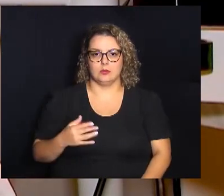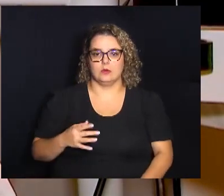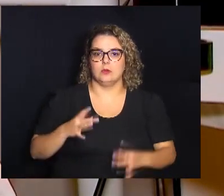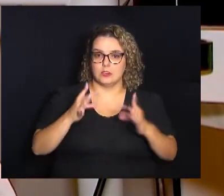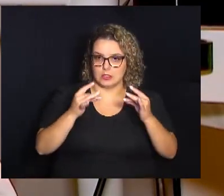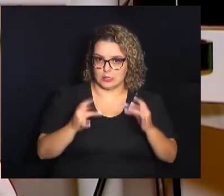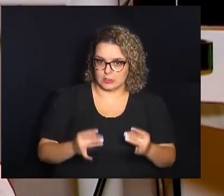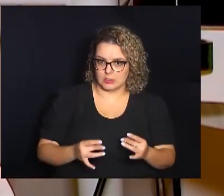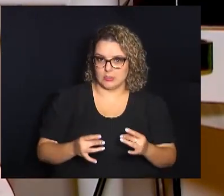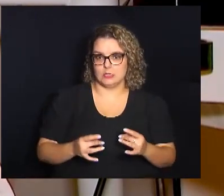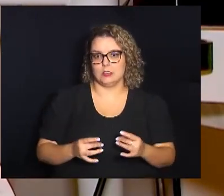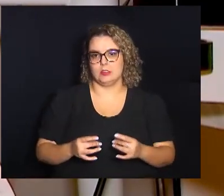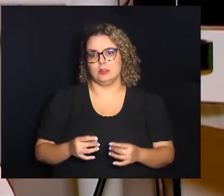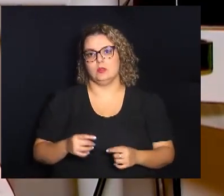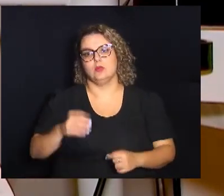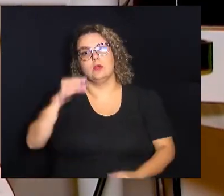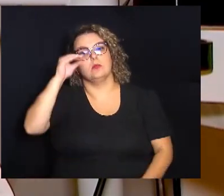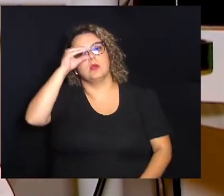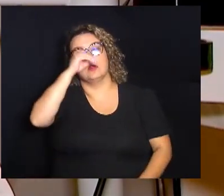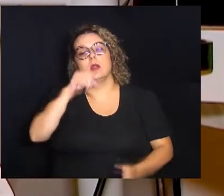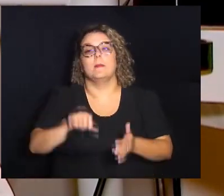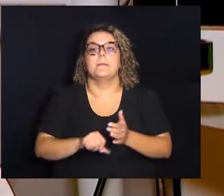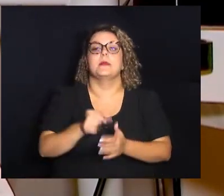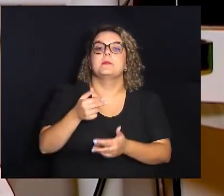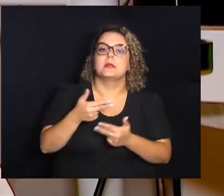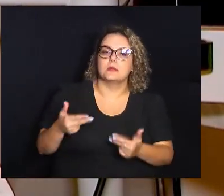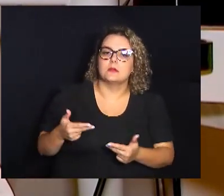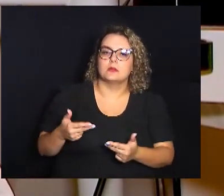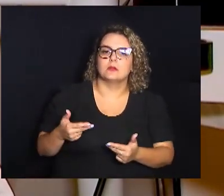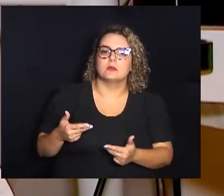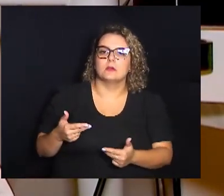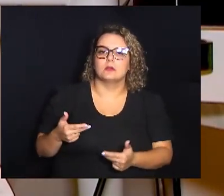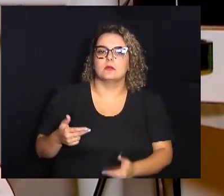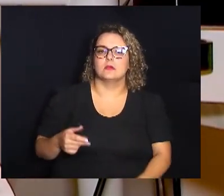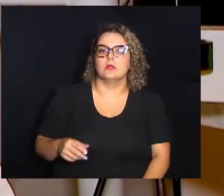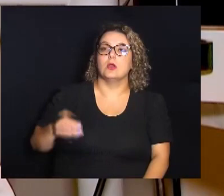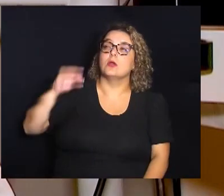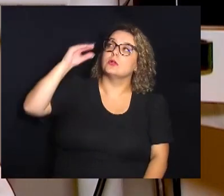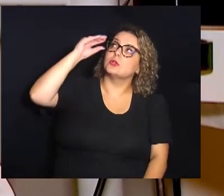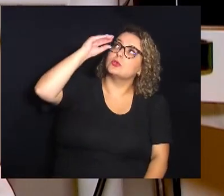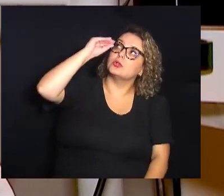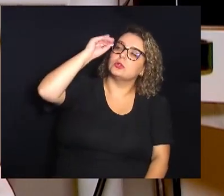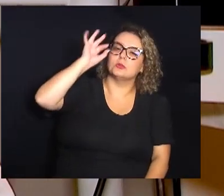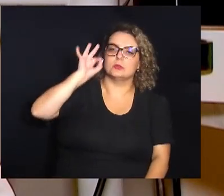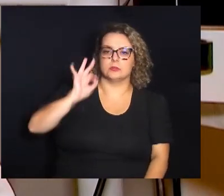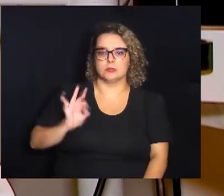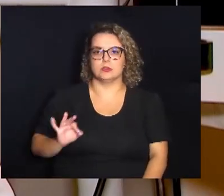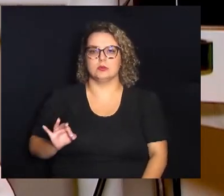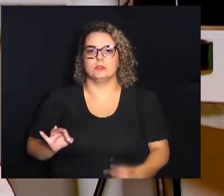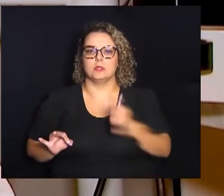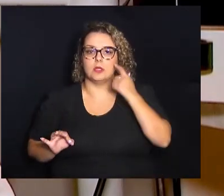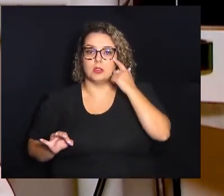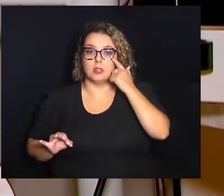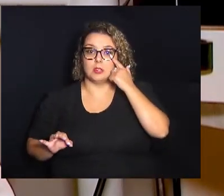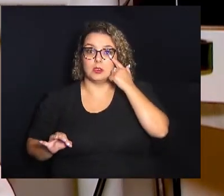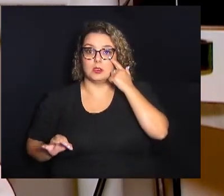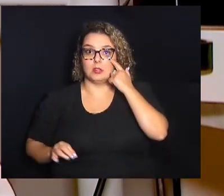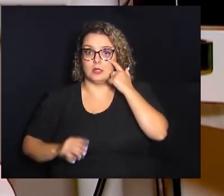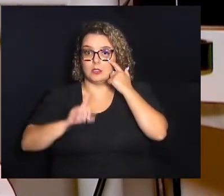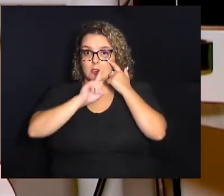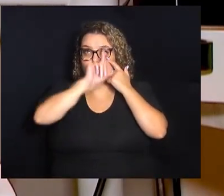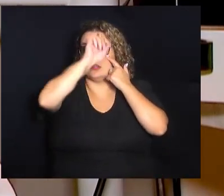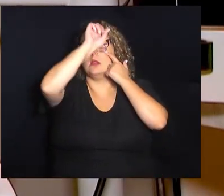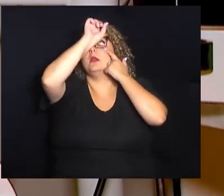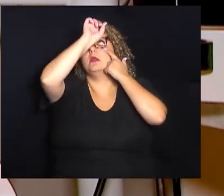colírio, a primeira coisa que precisamos saber é instilá-lo, né? É puxar a pálpebra inferior, muitas